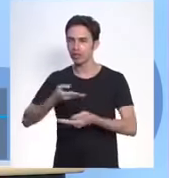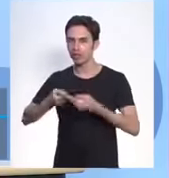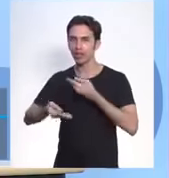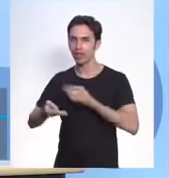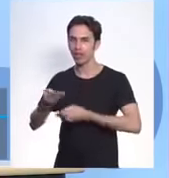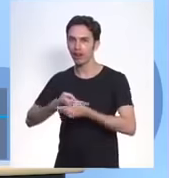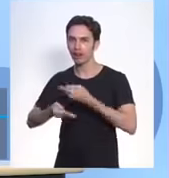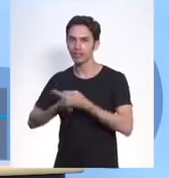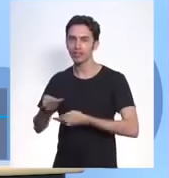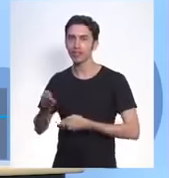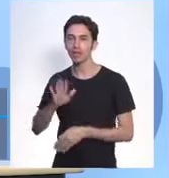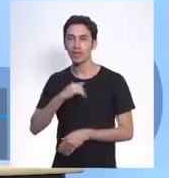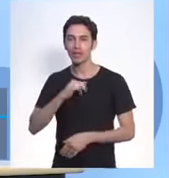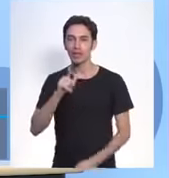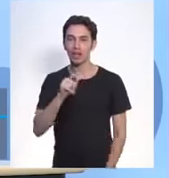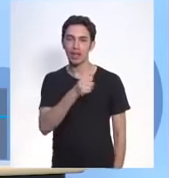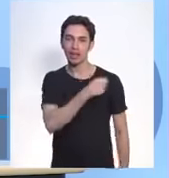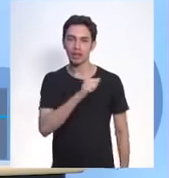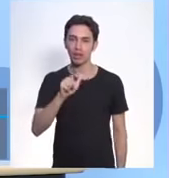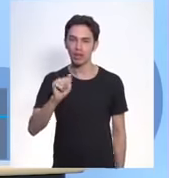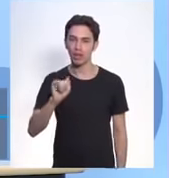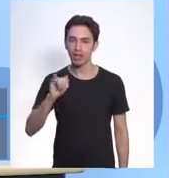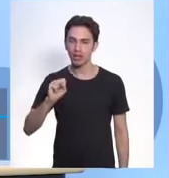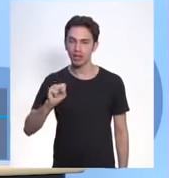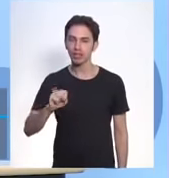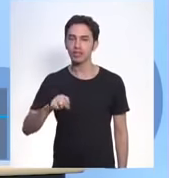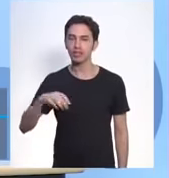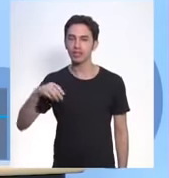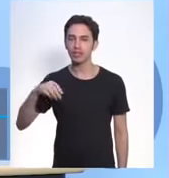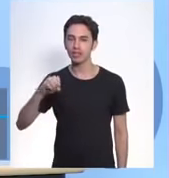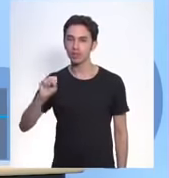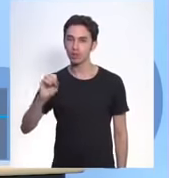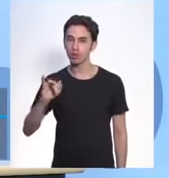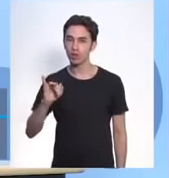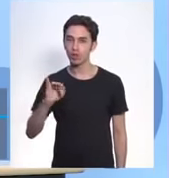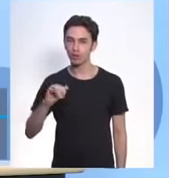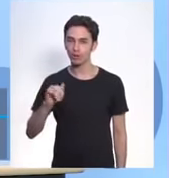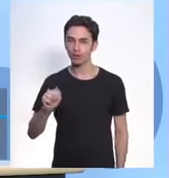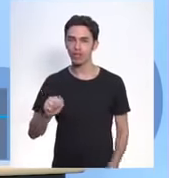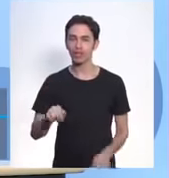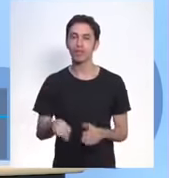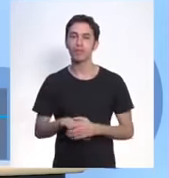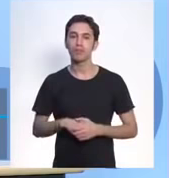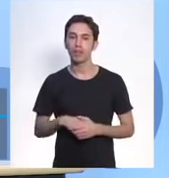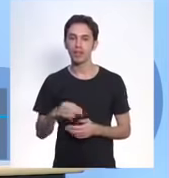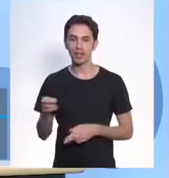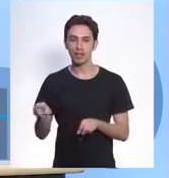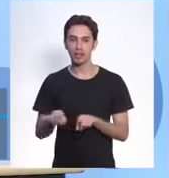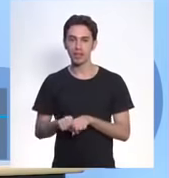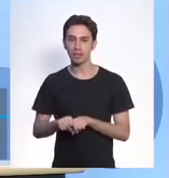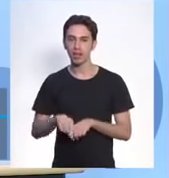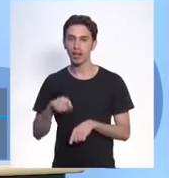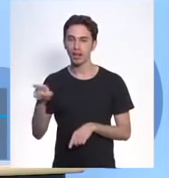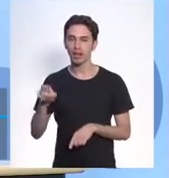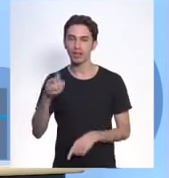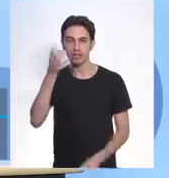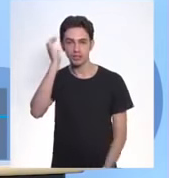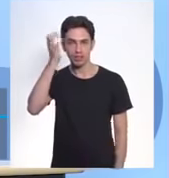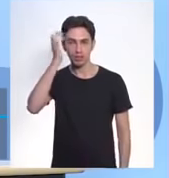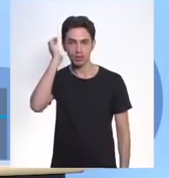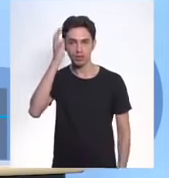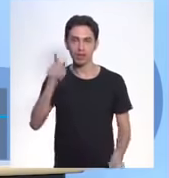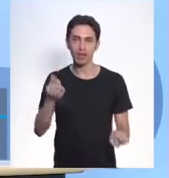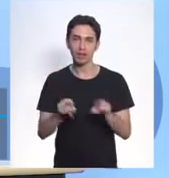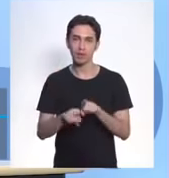é mas as alunas Laís Mayara e Sofia Gomes da escola Edevaldo perassi em Santo André do